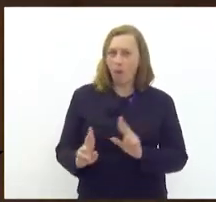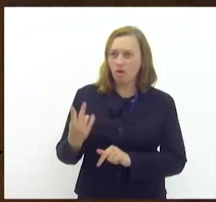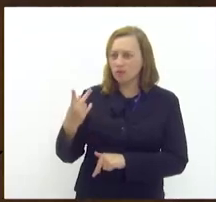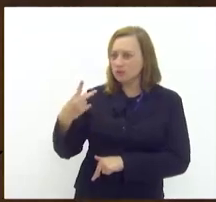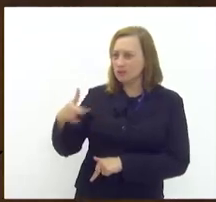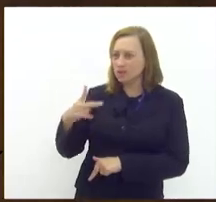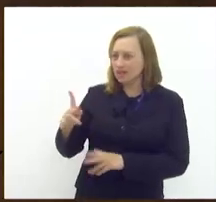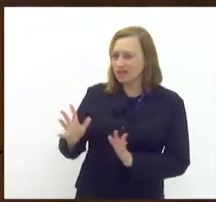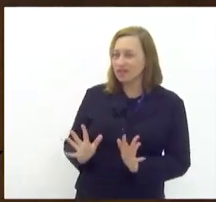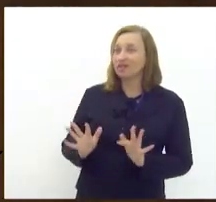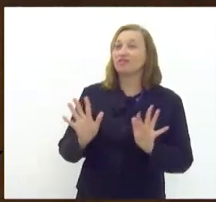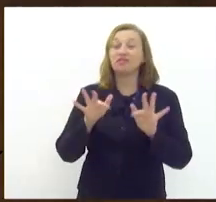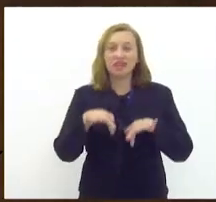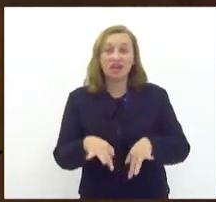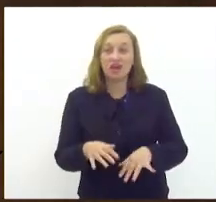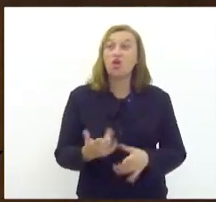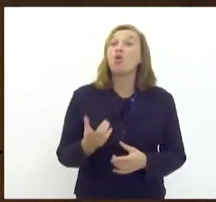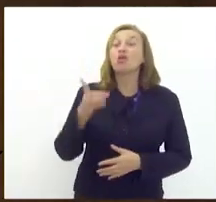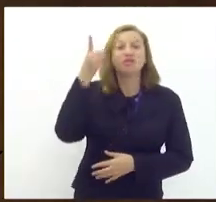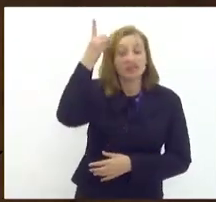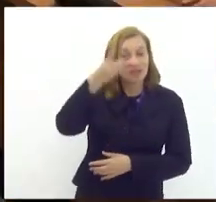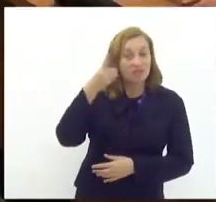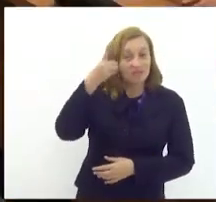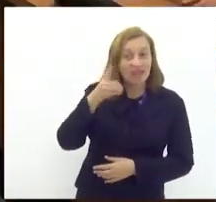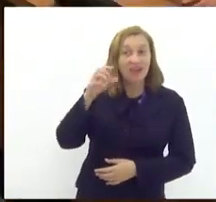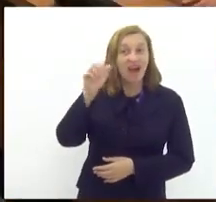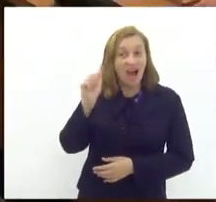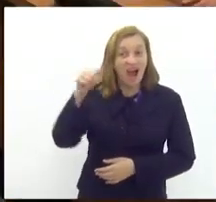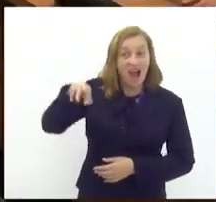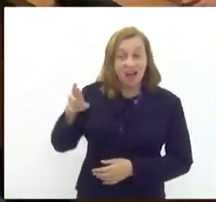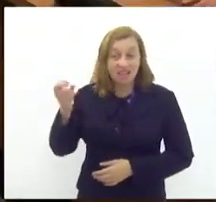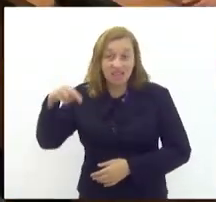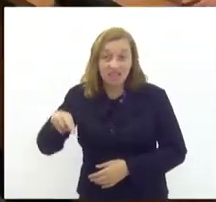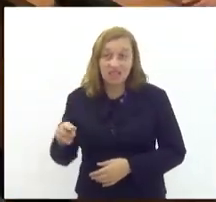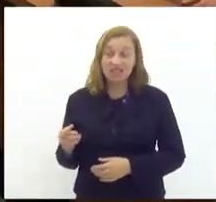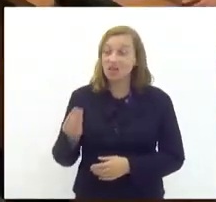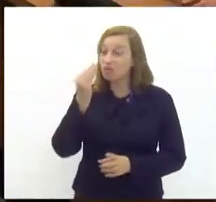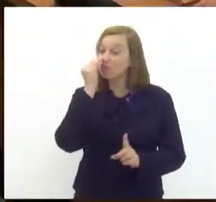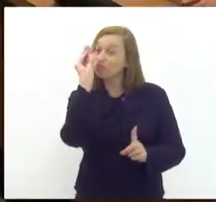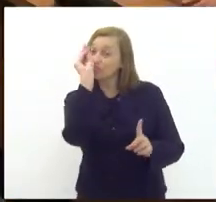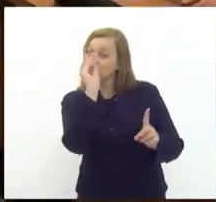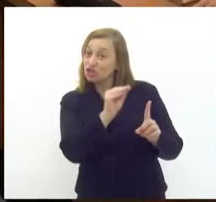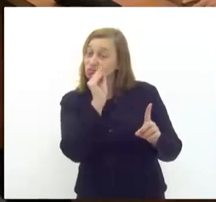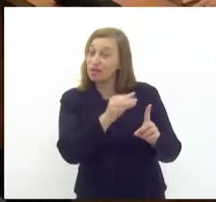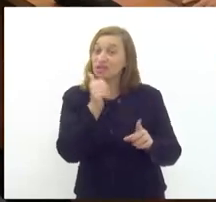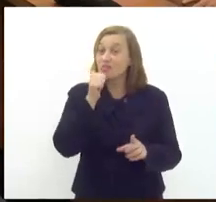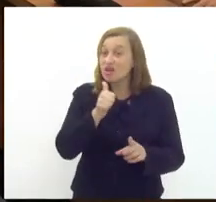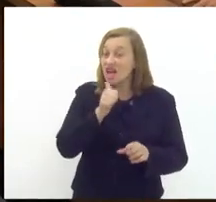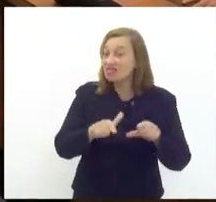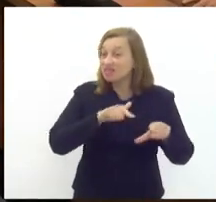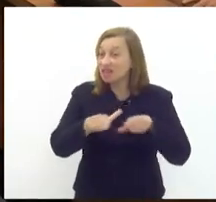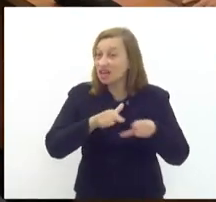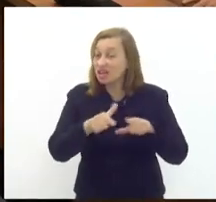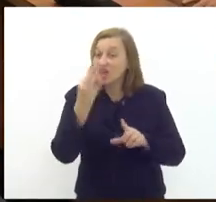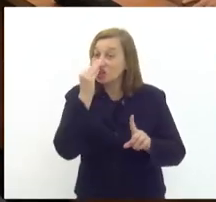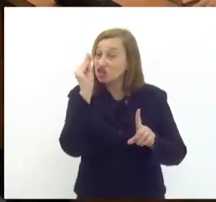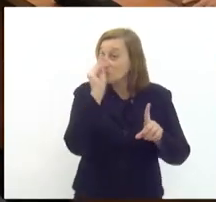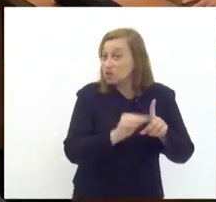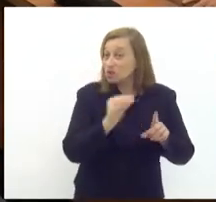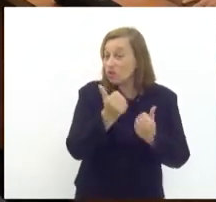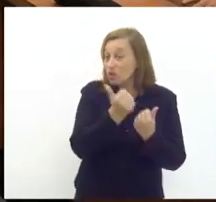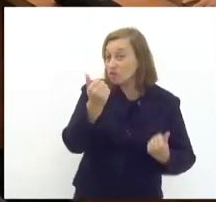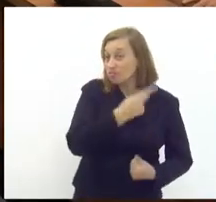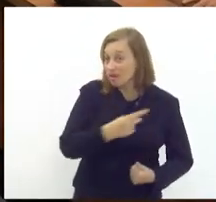dele por favor do Anderson fala é o desrespeito as mulheres no trabalho desrespeitou a sua prefeita